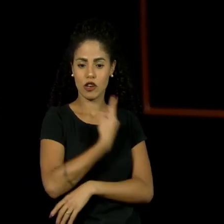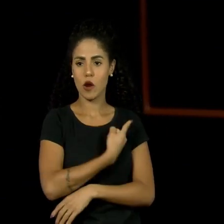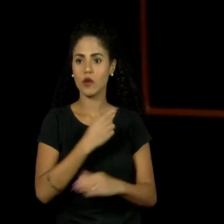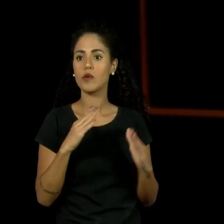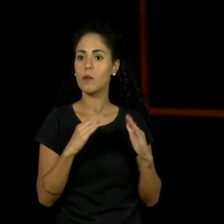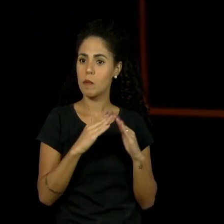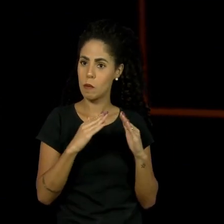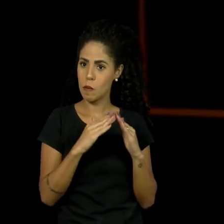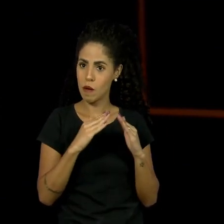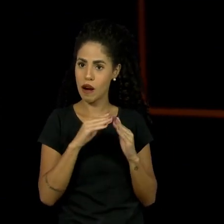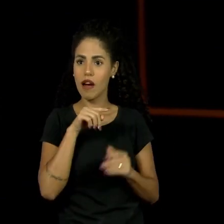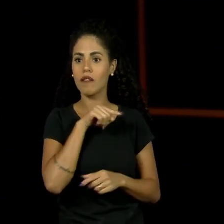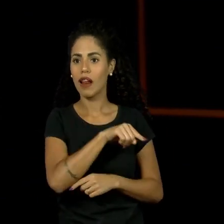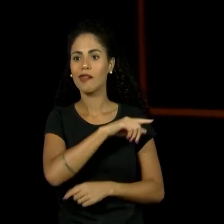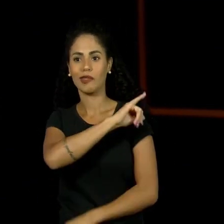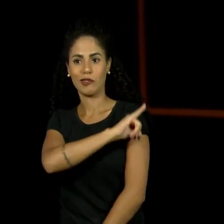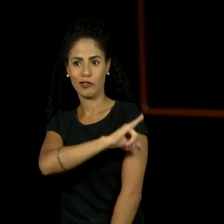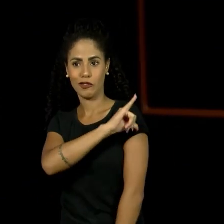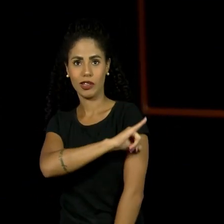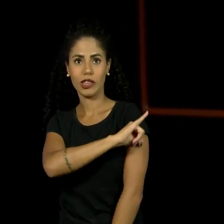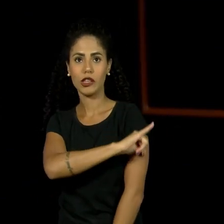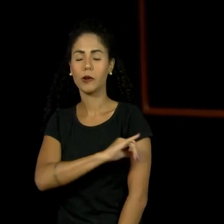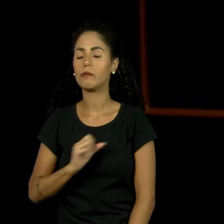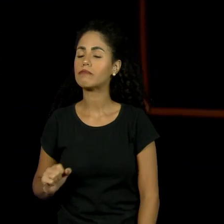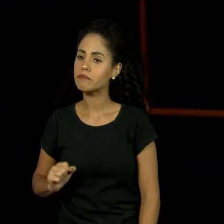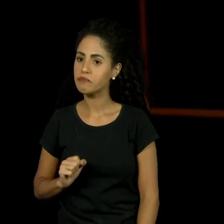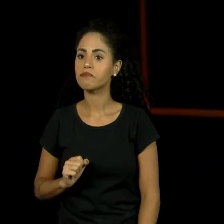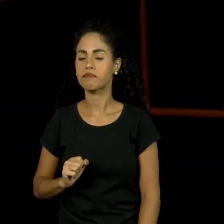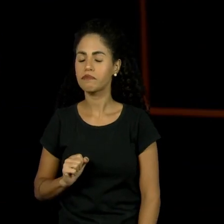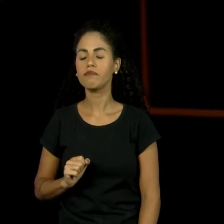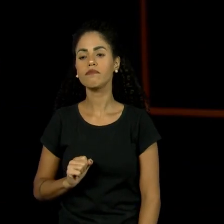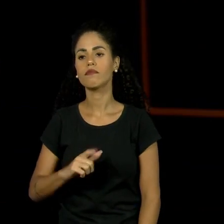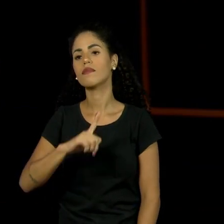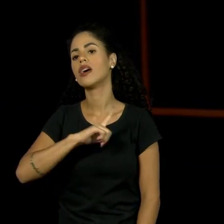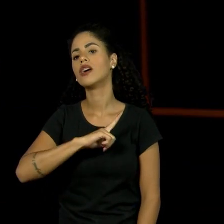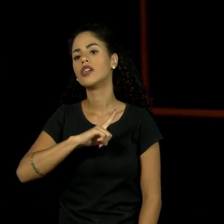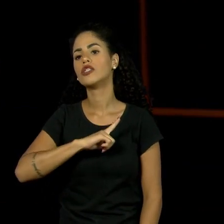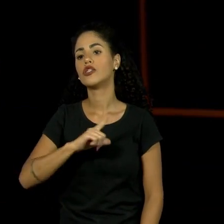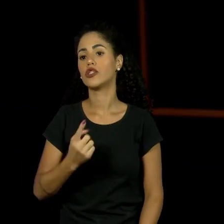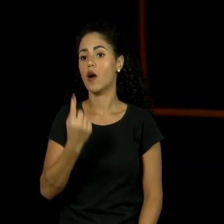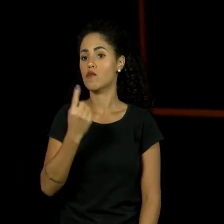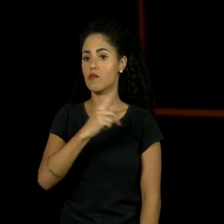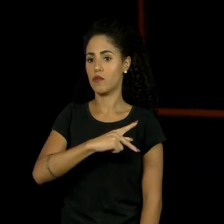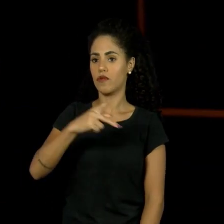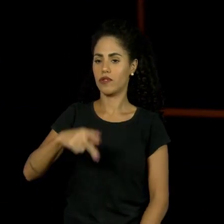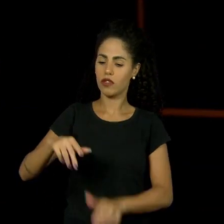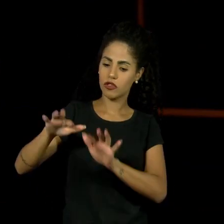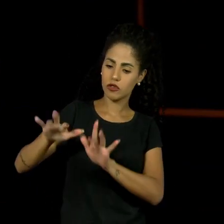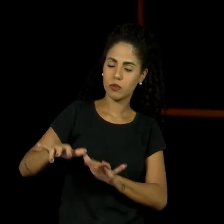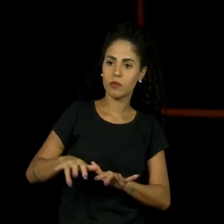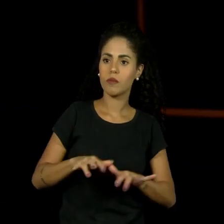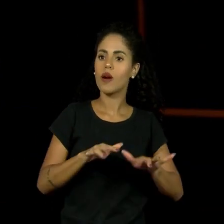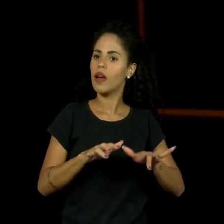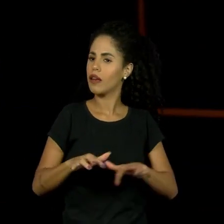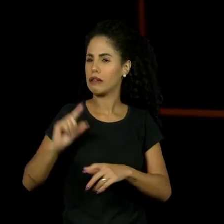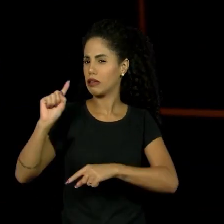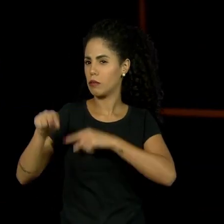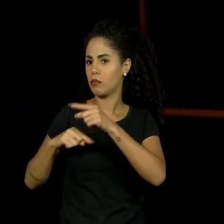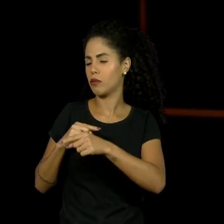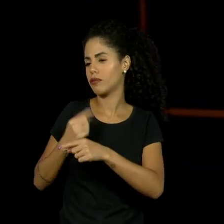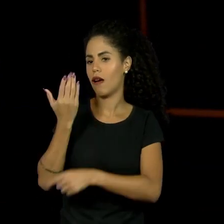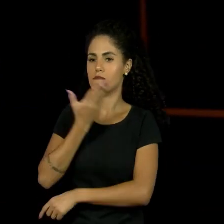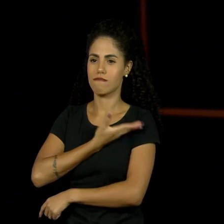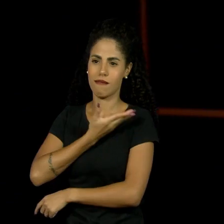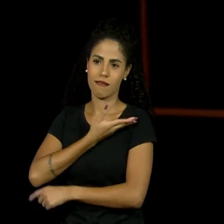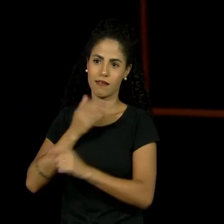Campo Grande, no subúrbio do Rio de Janeiro, né? Tinha uma professora de piano que ficou amiga da família, assim, e